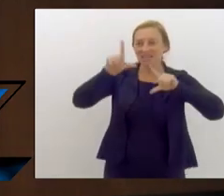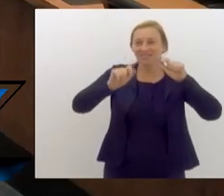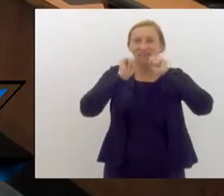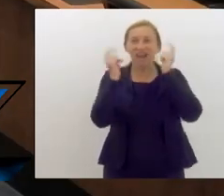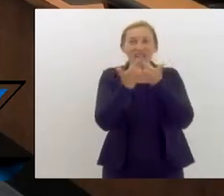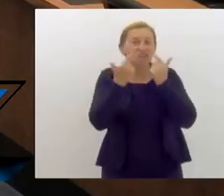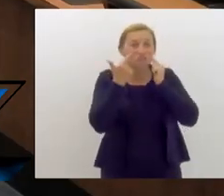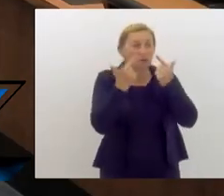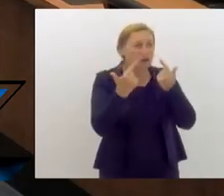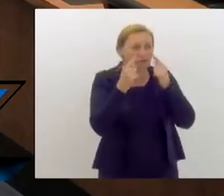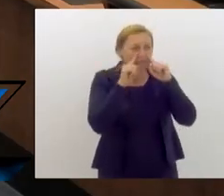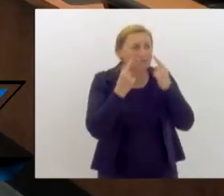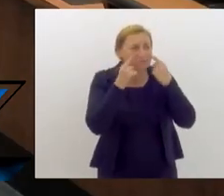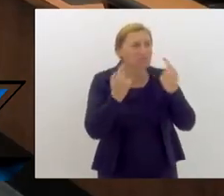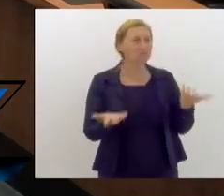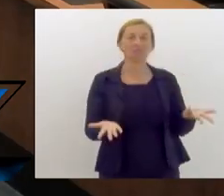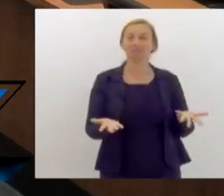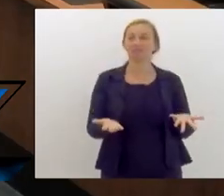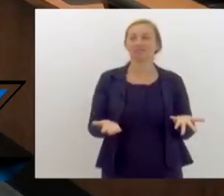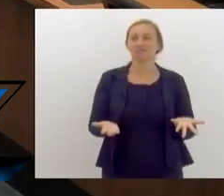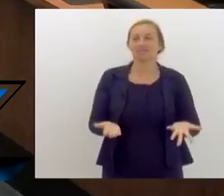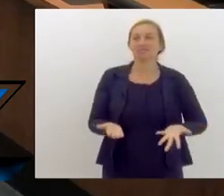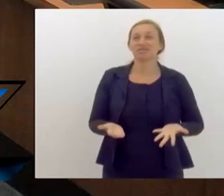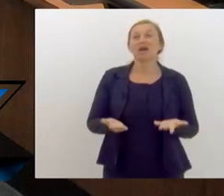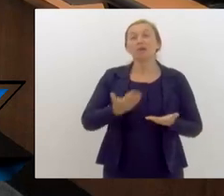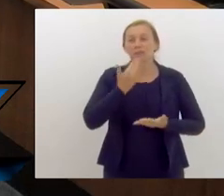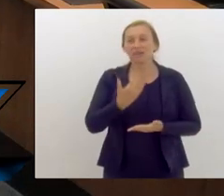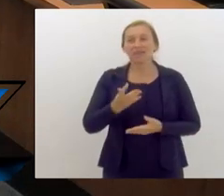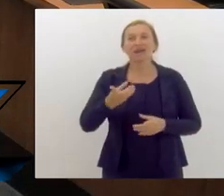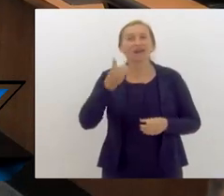desesperado no microfone